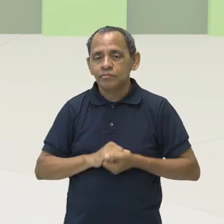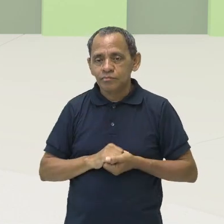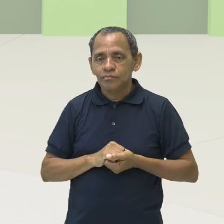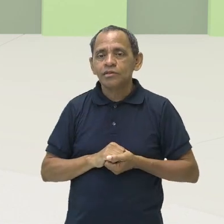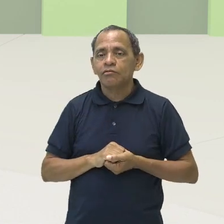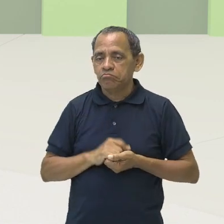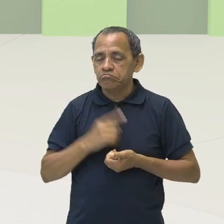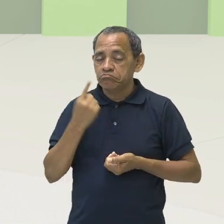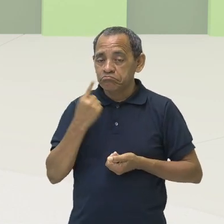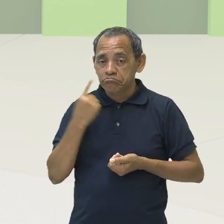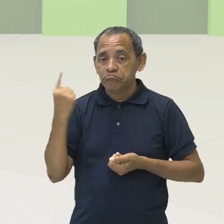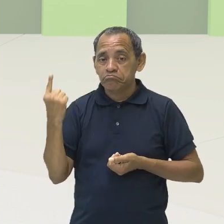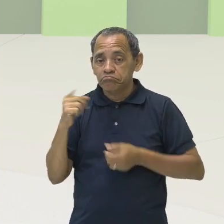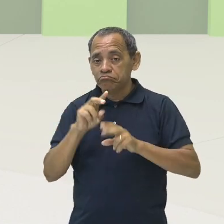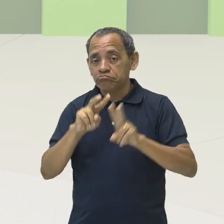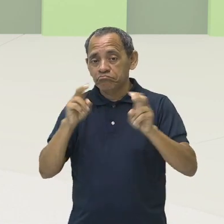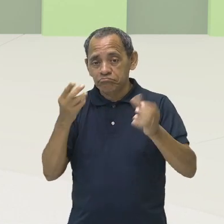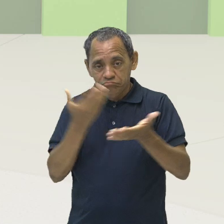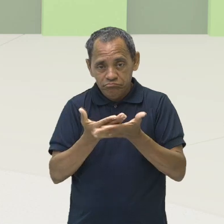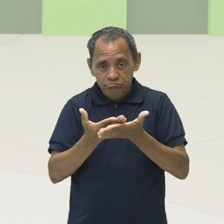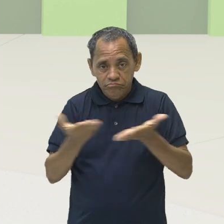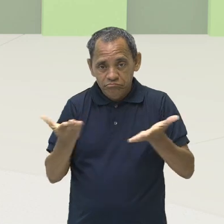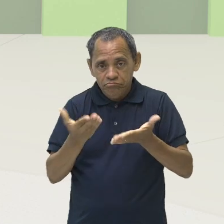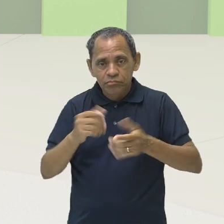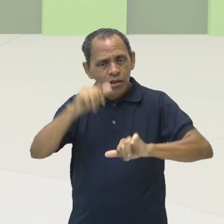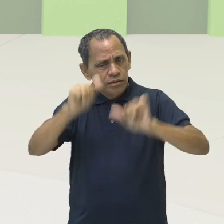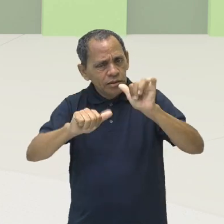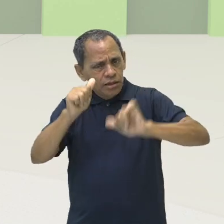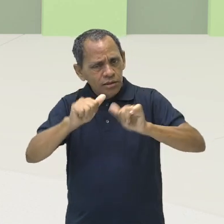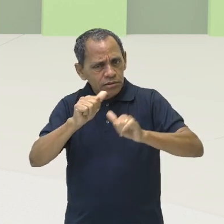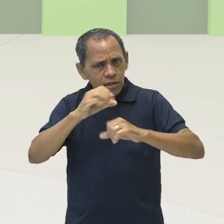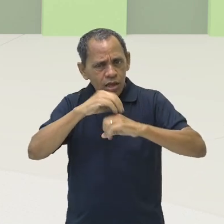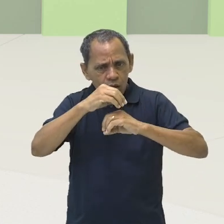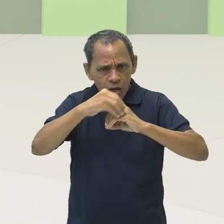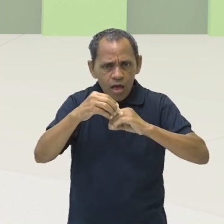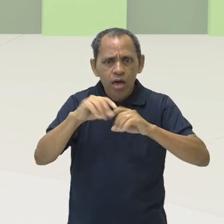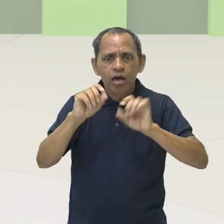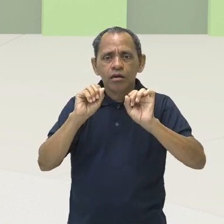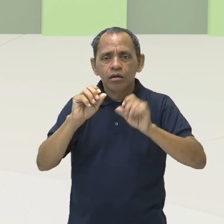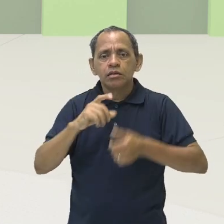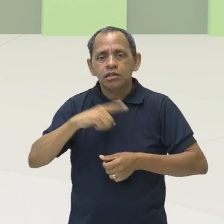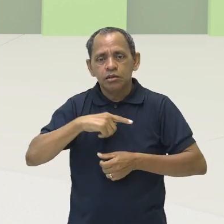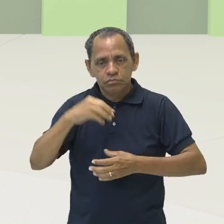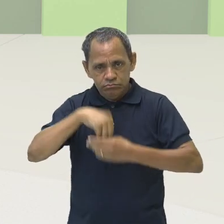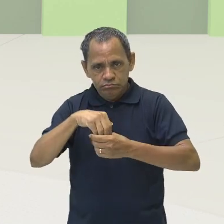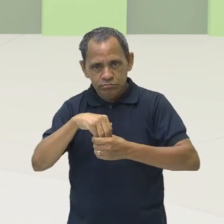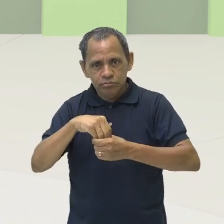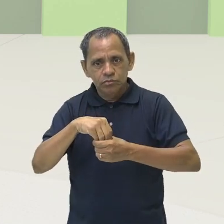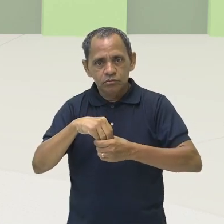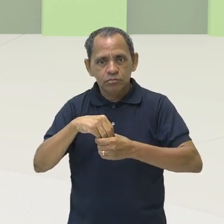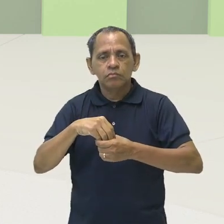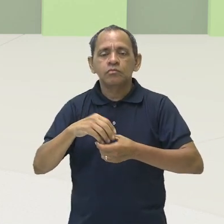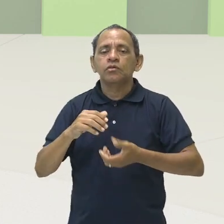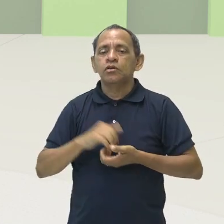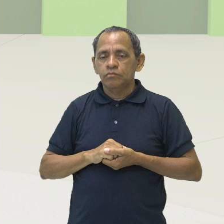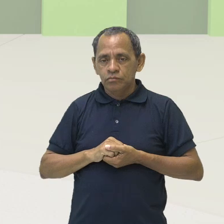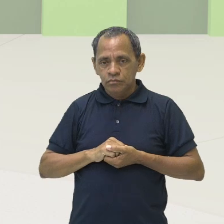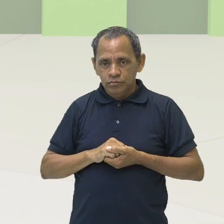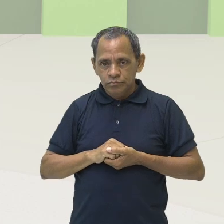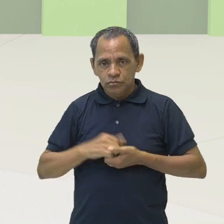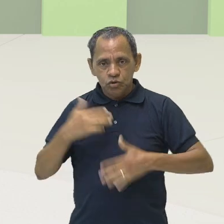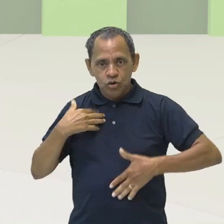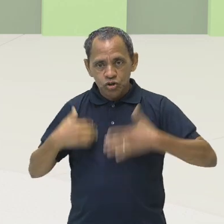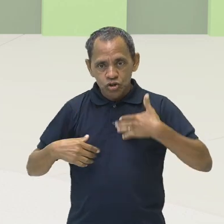vai estudar. Olhem só, analisando essa molécula, que molécula é essa que nós temos no nosso organismo? São os hormônios e muitas